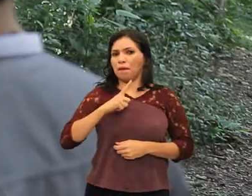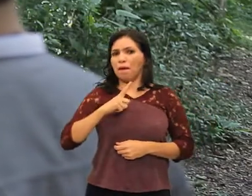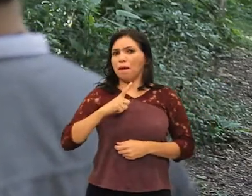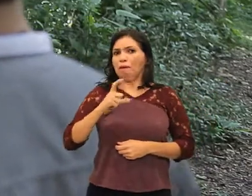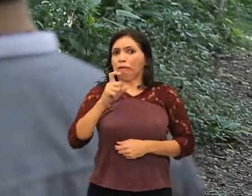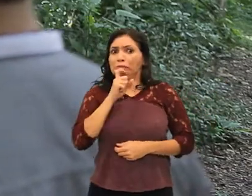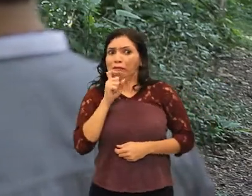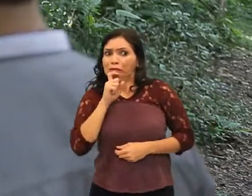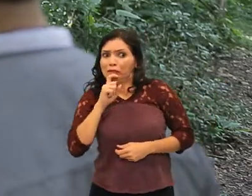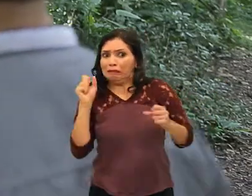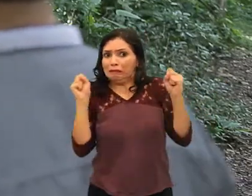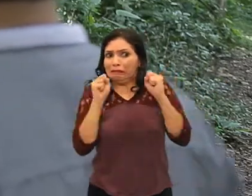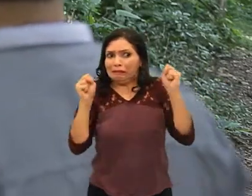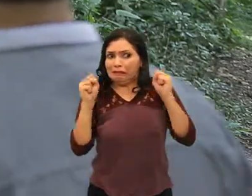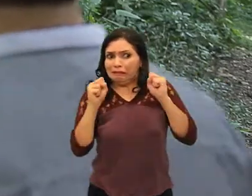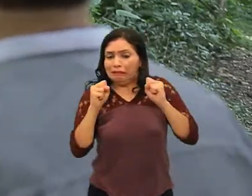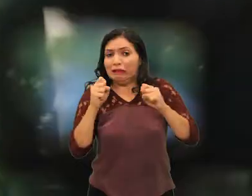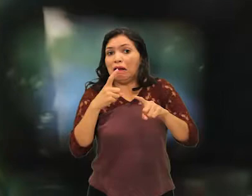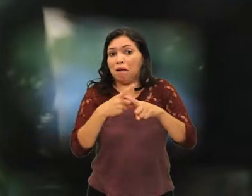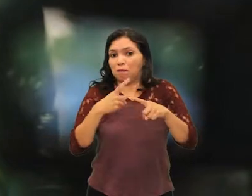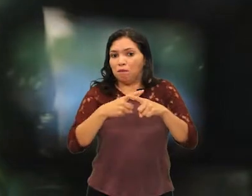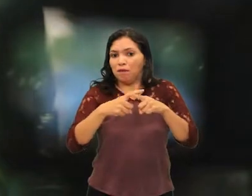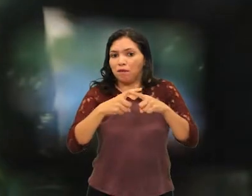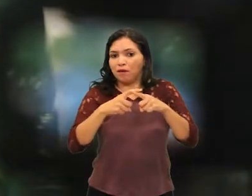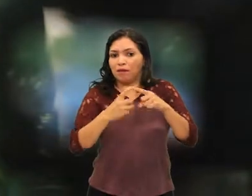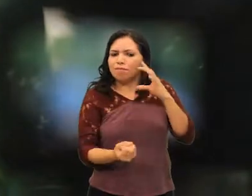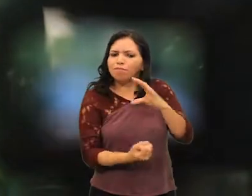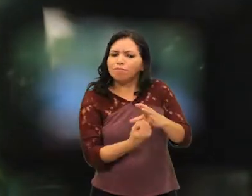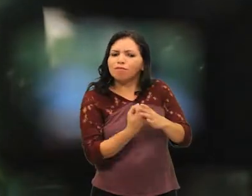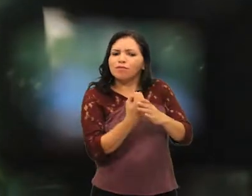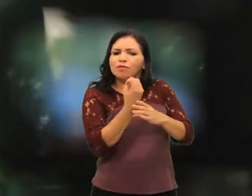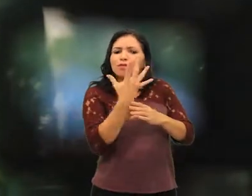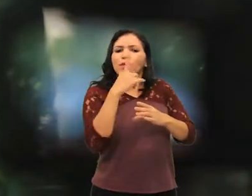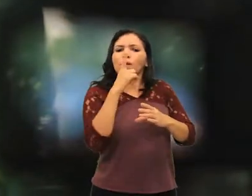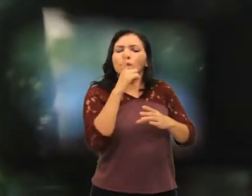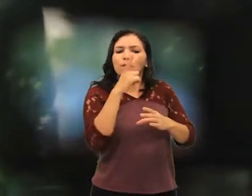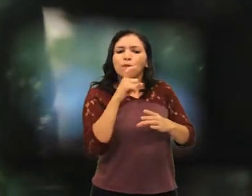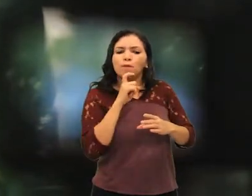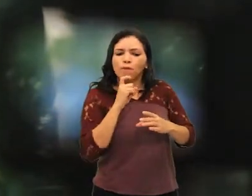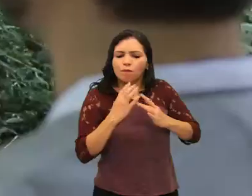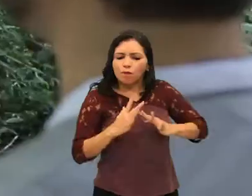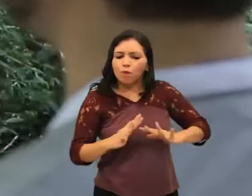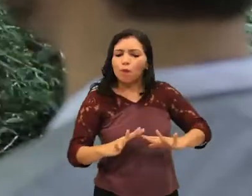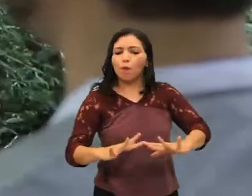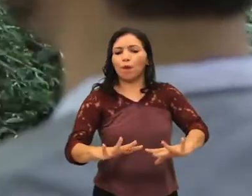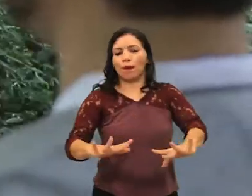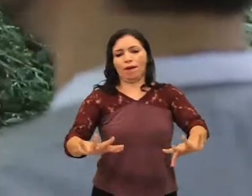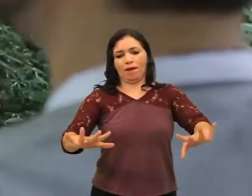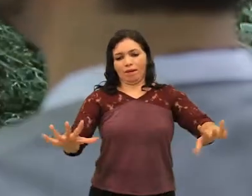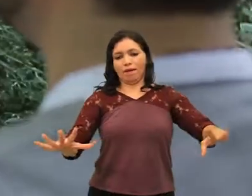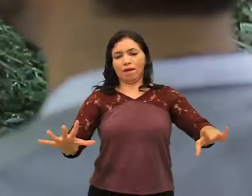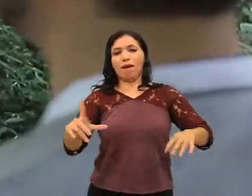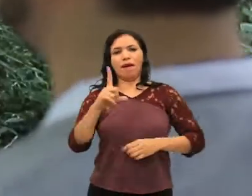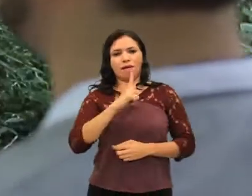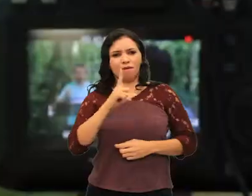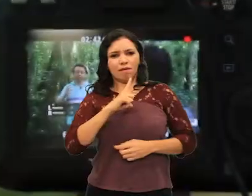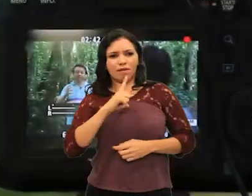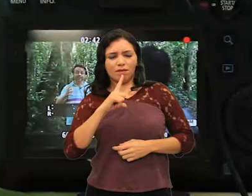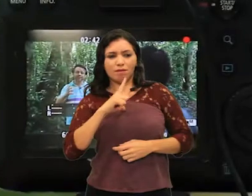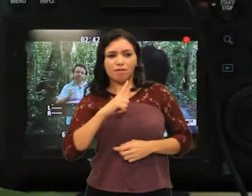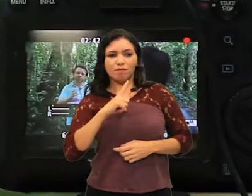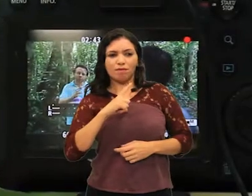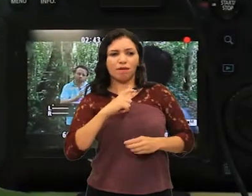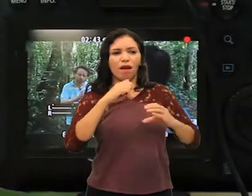então lá se desenvolveu os campos, né, dos pampas. Então tem toda essa questão